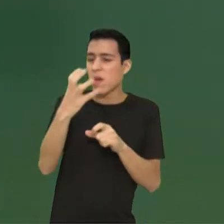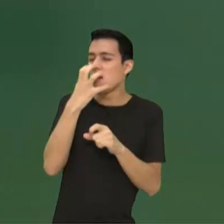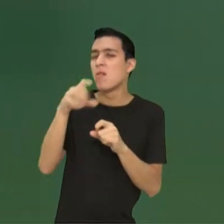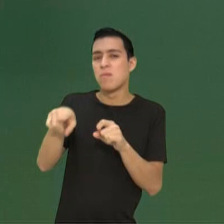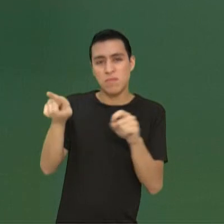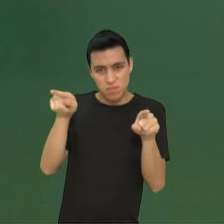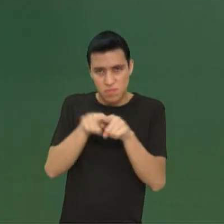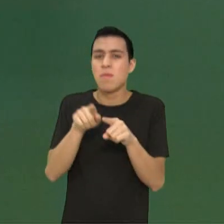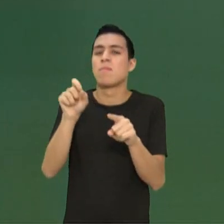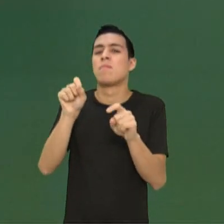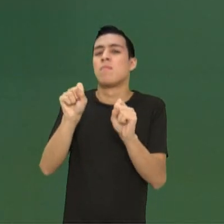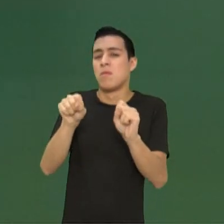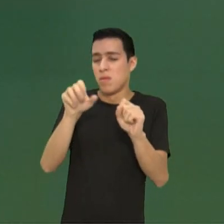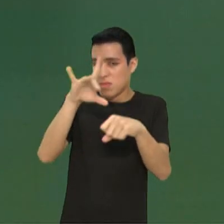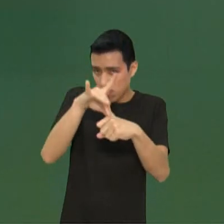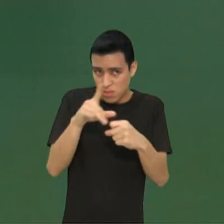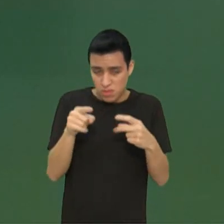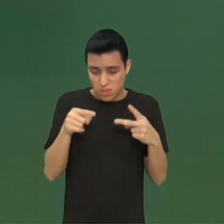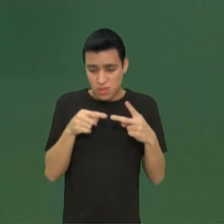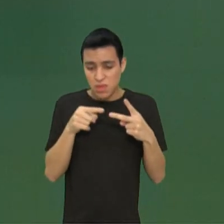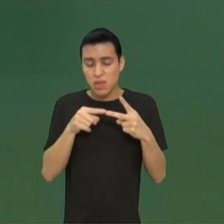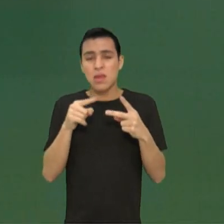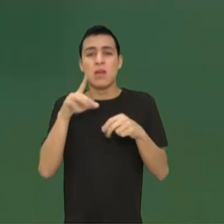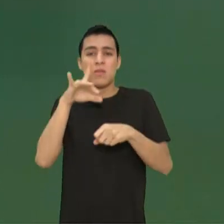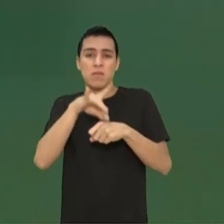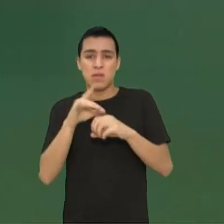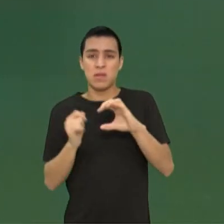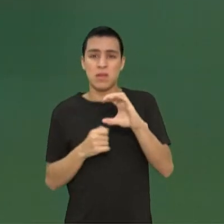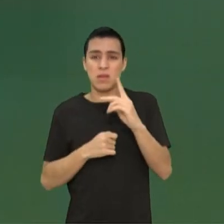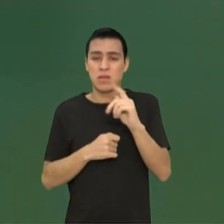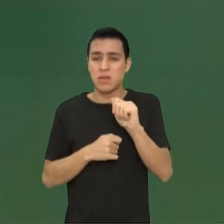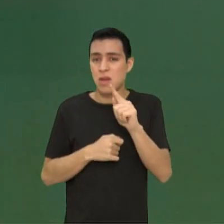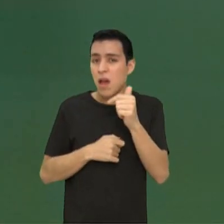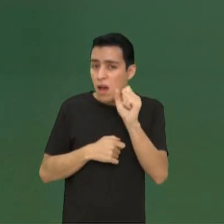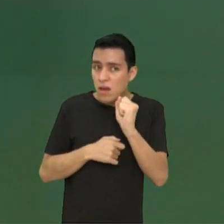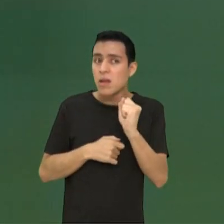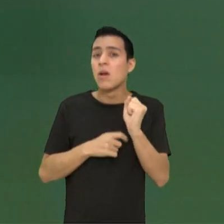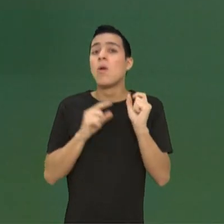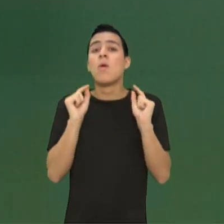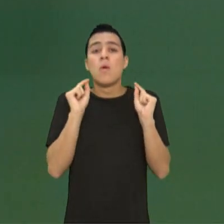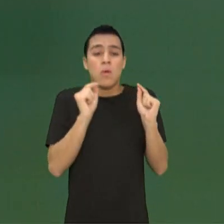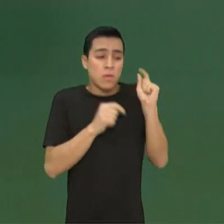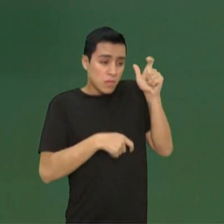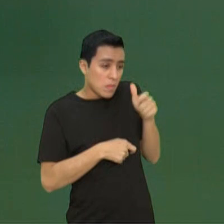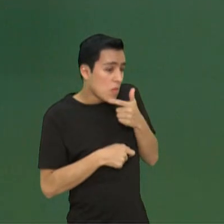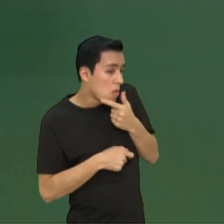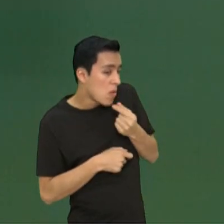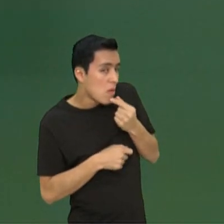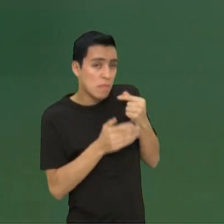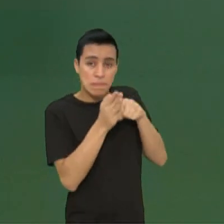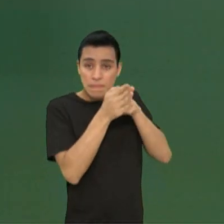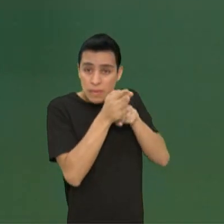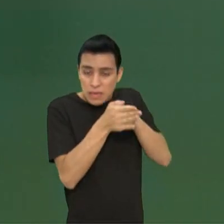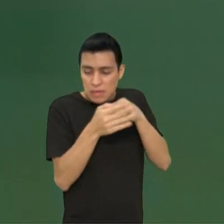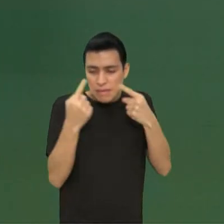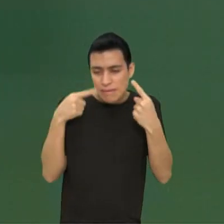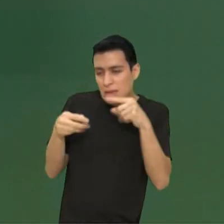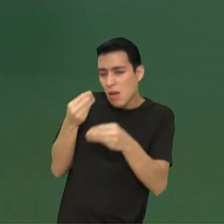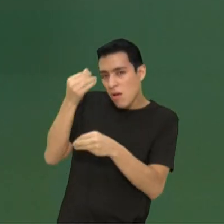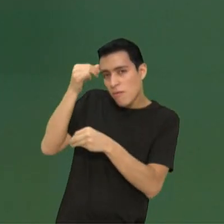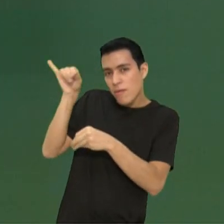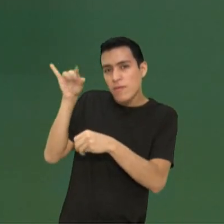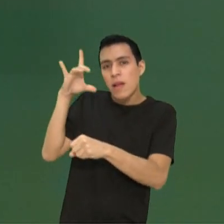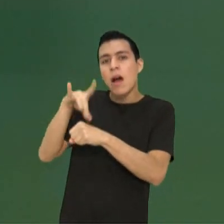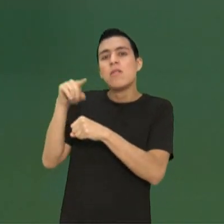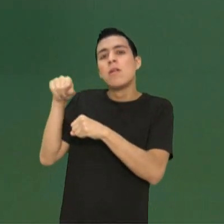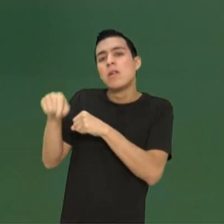cachorro. Esse aqui causa a doença de Chagas. Uma das grandes descobertas do Carlos Chagas, como se prevenir da